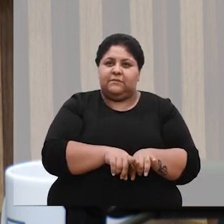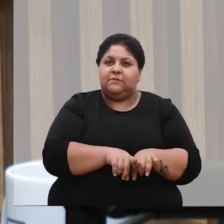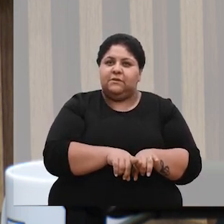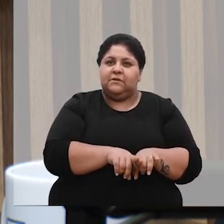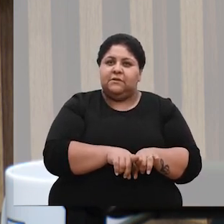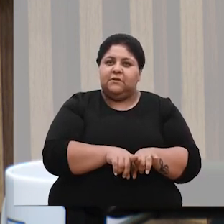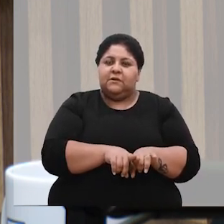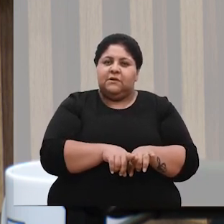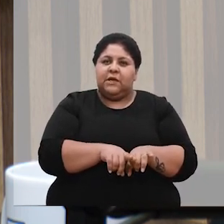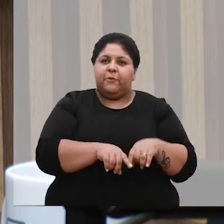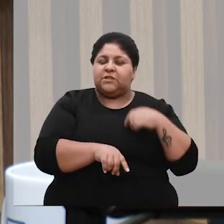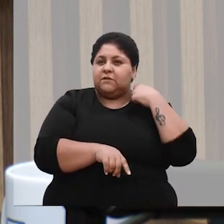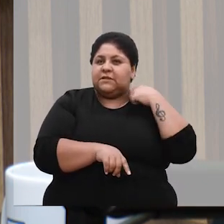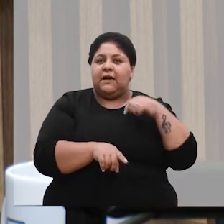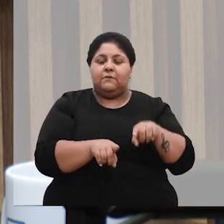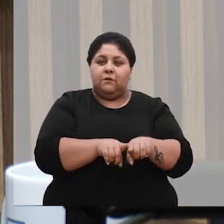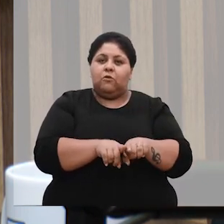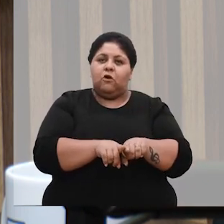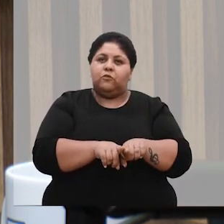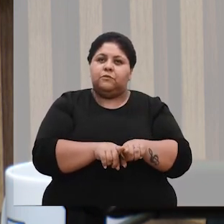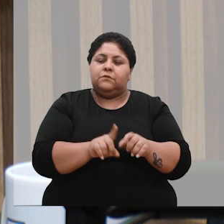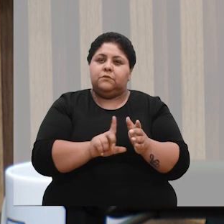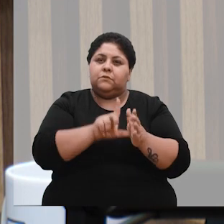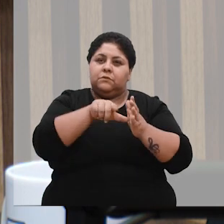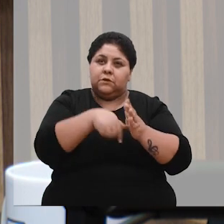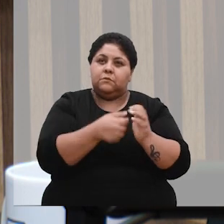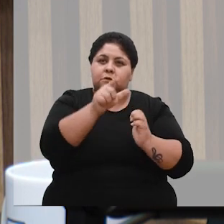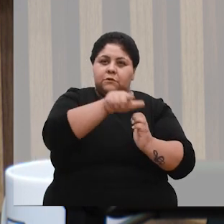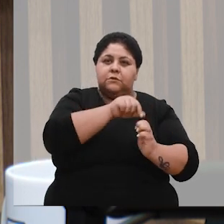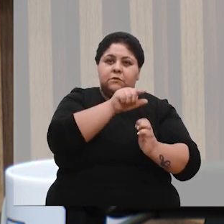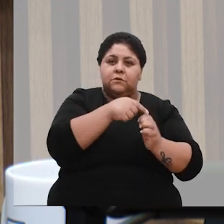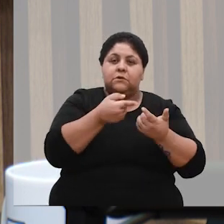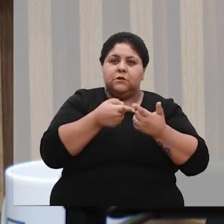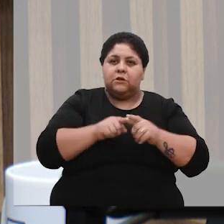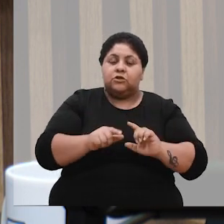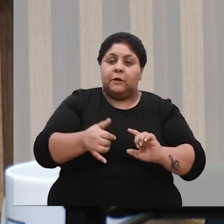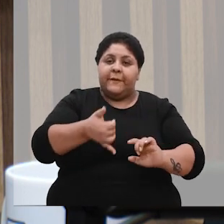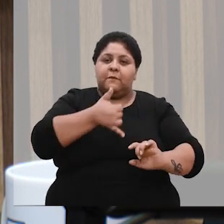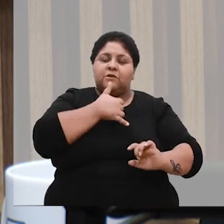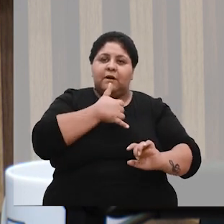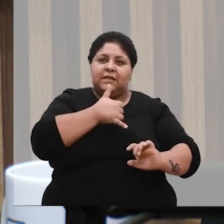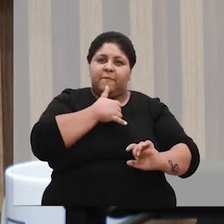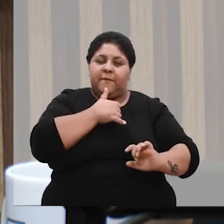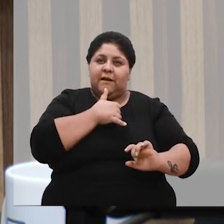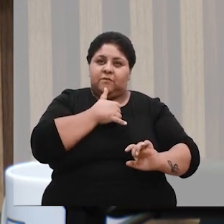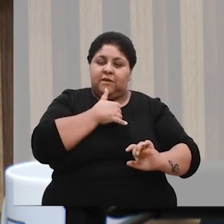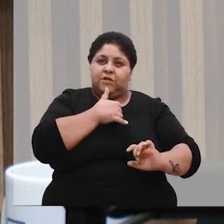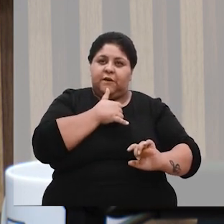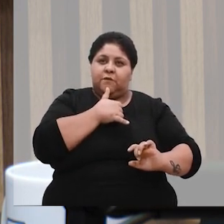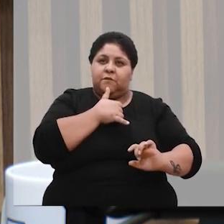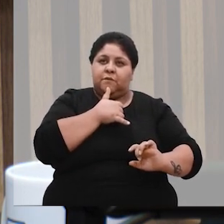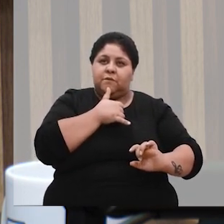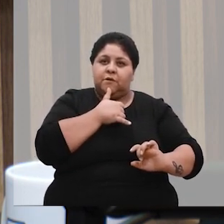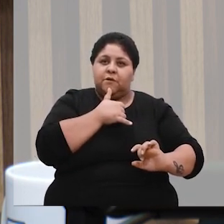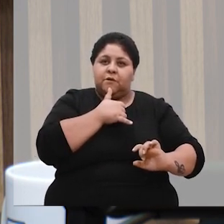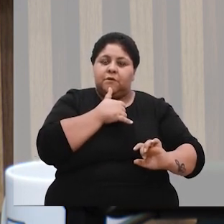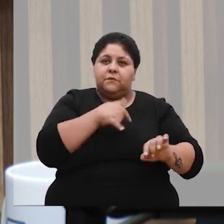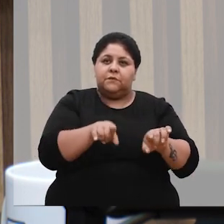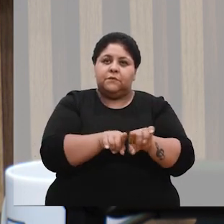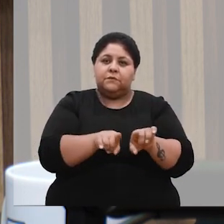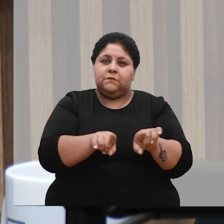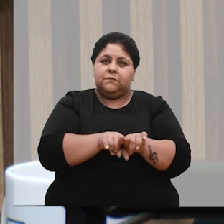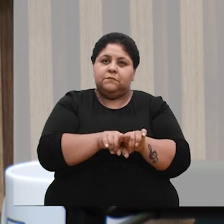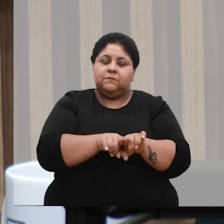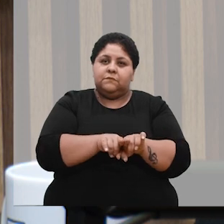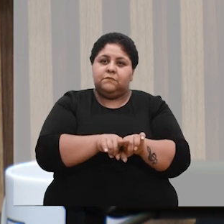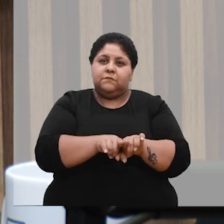chegar depois, ou sair antes, né? Isso é um contato ali com a própria empresa. Mas, infelizmente, apesar de estar escrito e de existir,